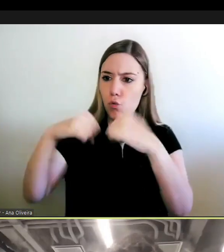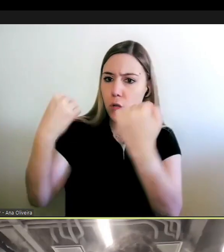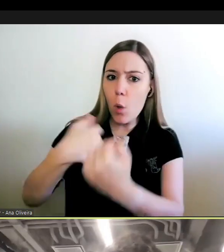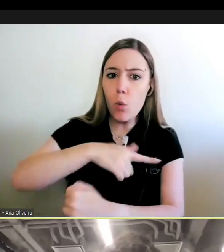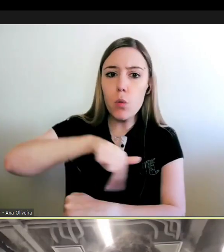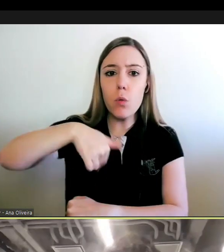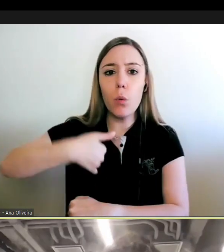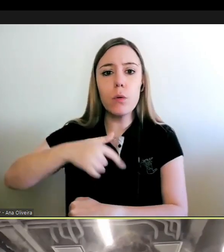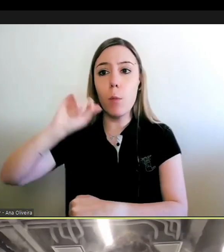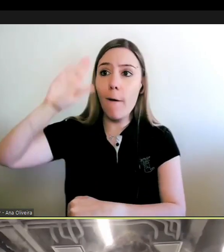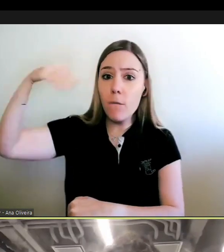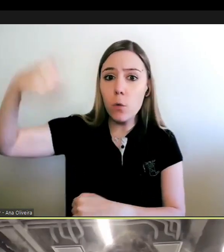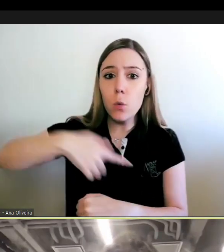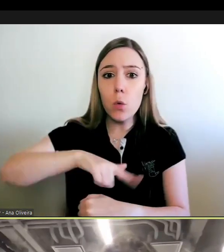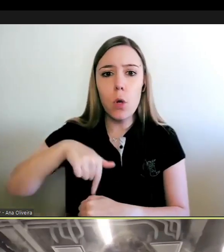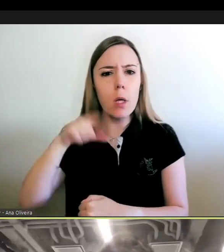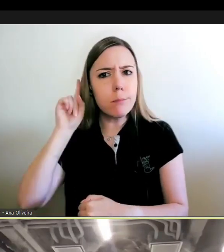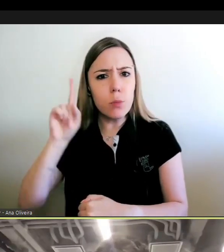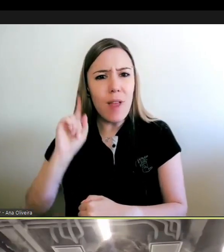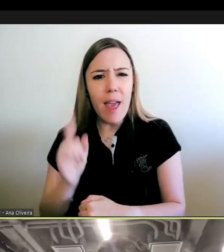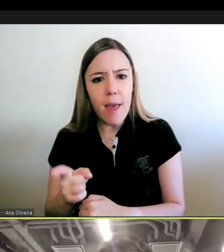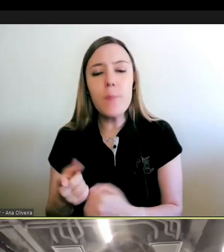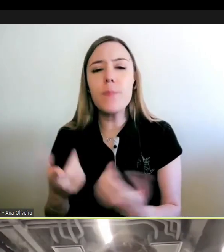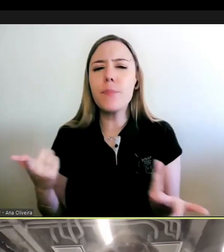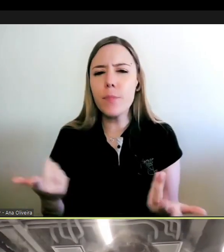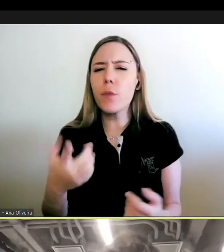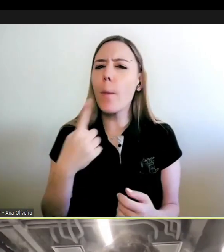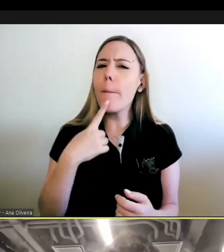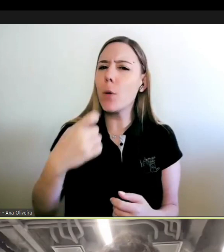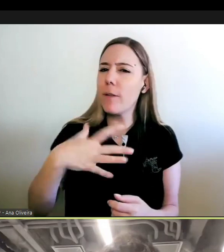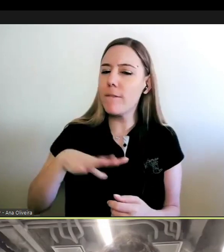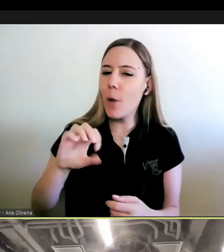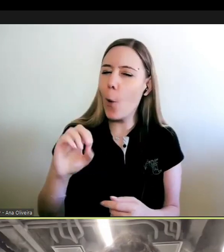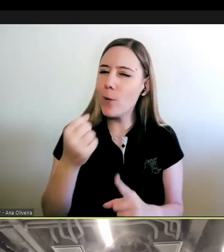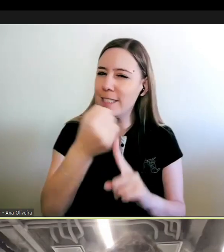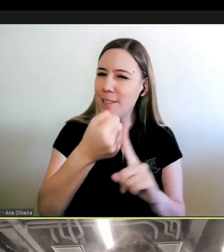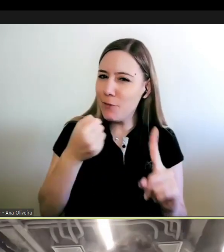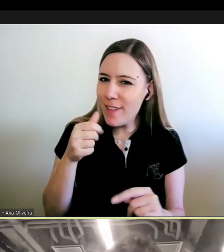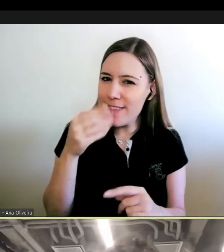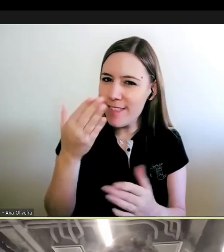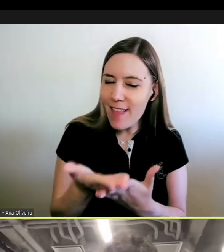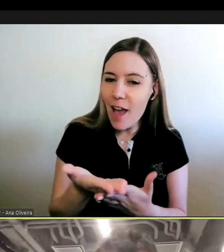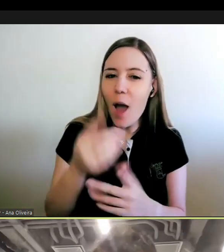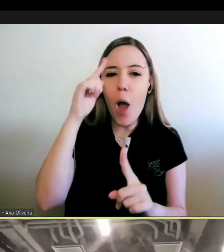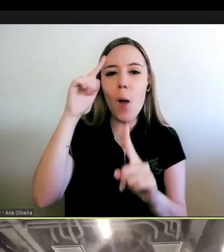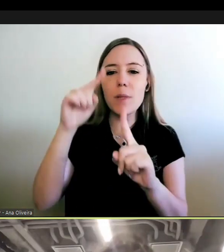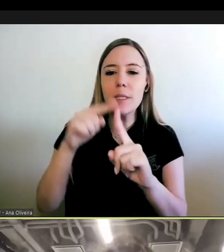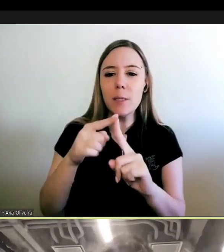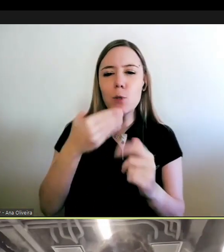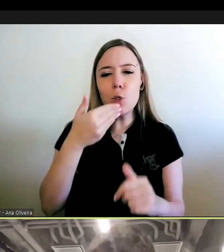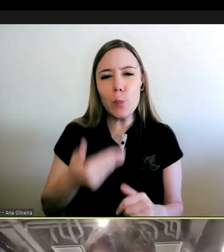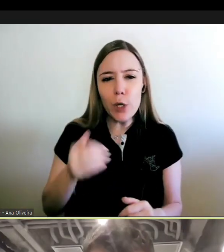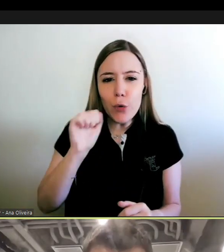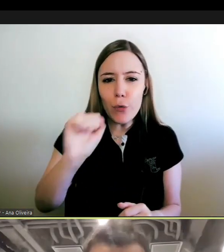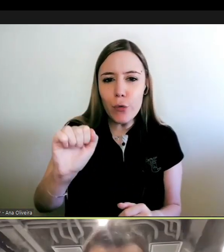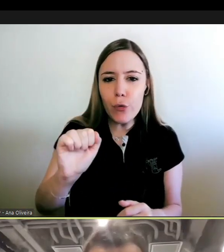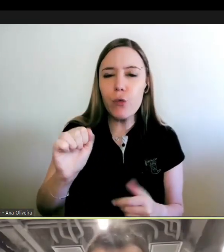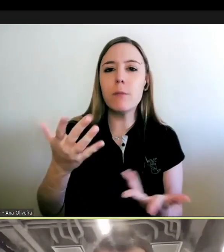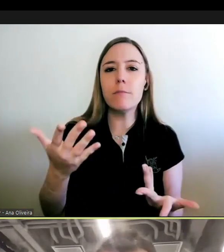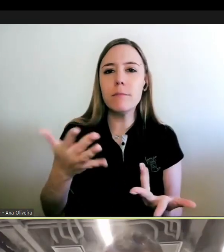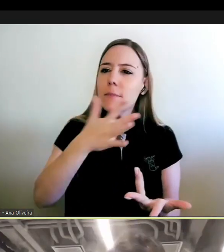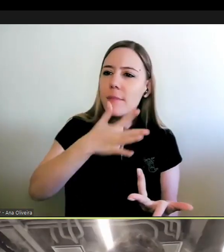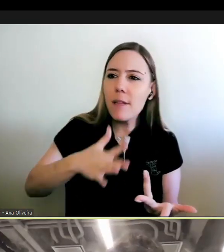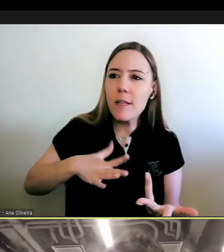o nosso futuro. Queria perguntar-lhe ou desafiá-la a dar-nos da sua experiência algumas